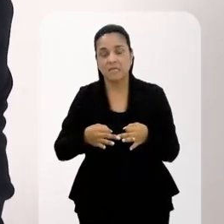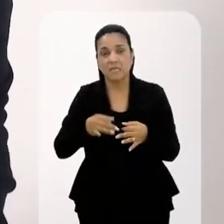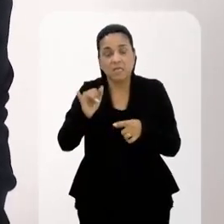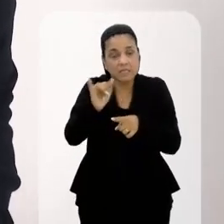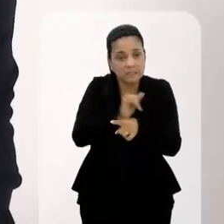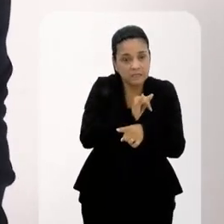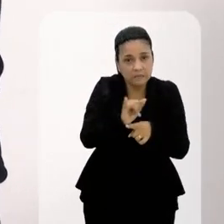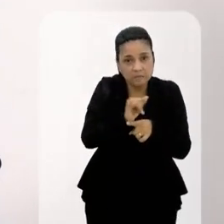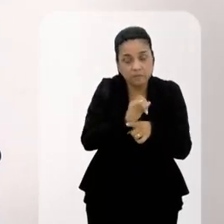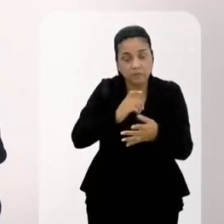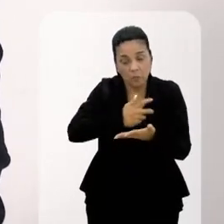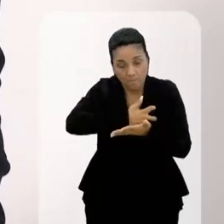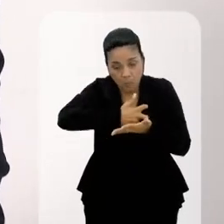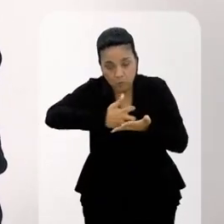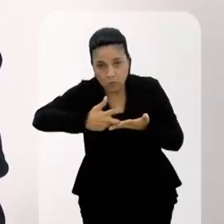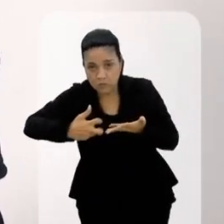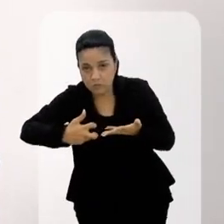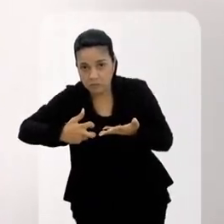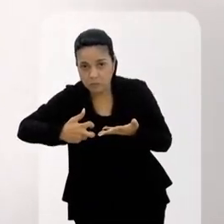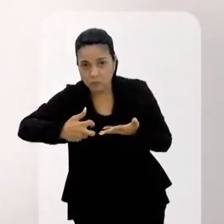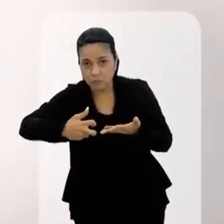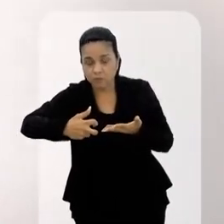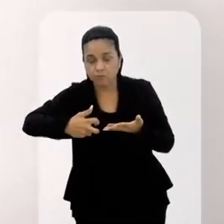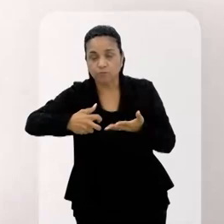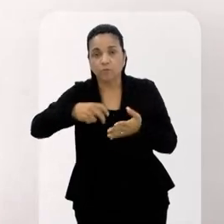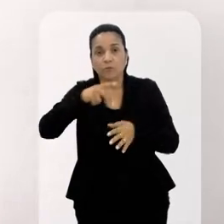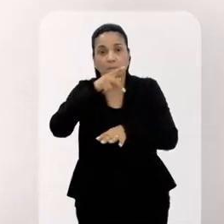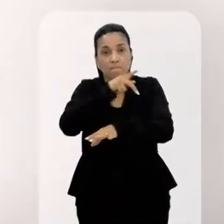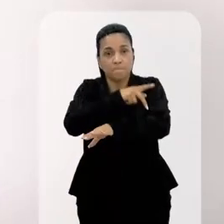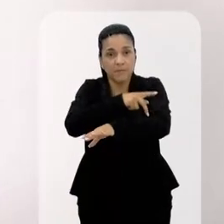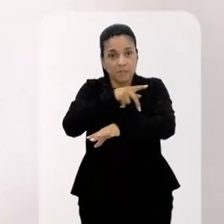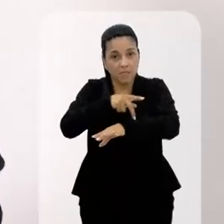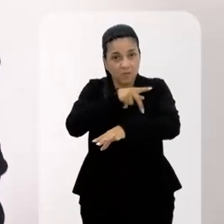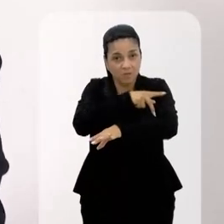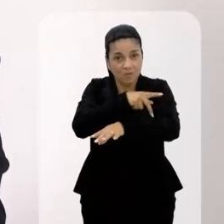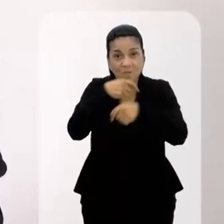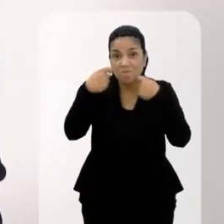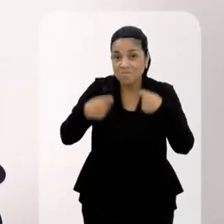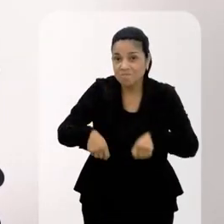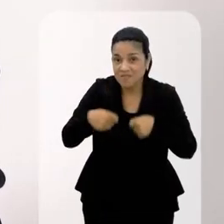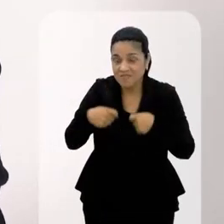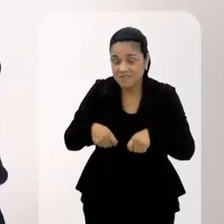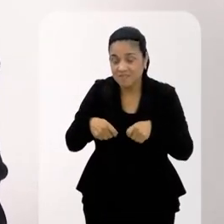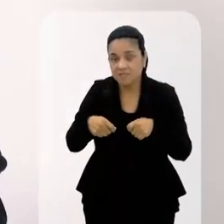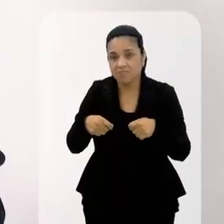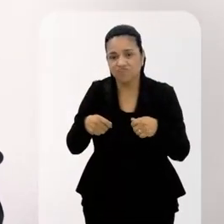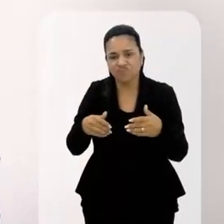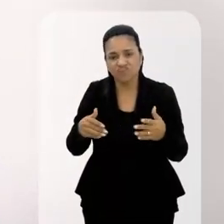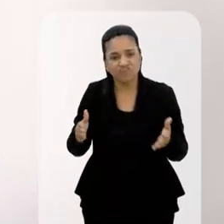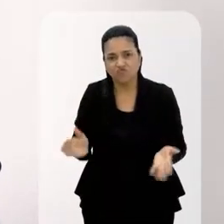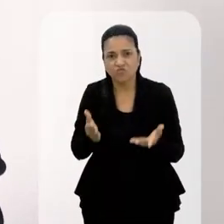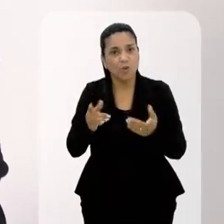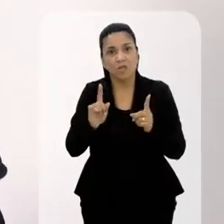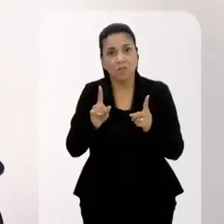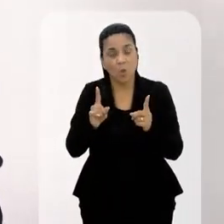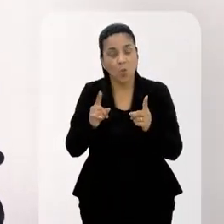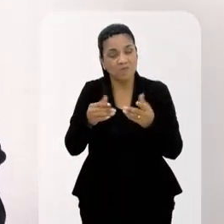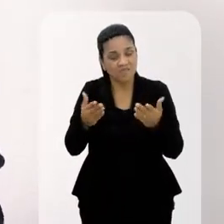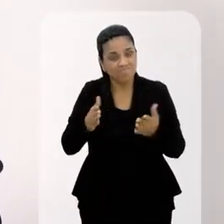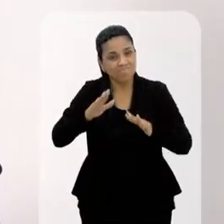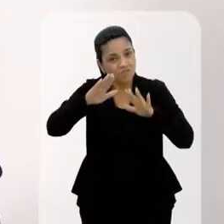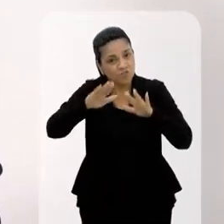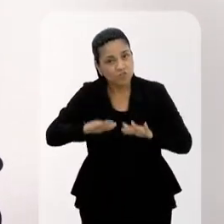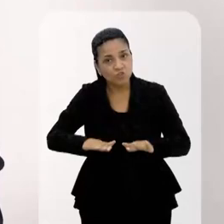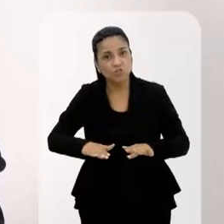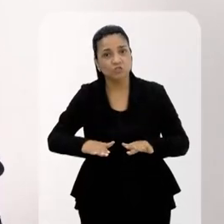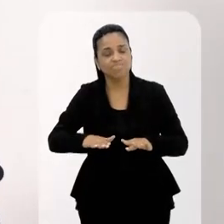precisa entender que os mecanismos de punição, o caráter punitivo pedagógico da sentença, ele tem que desestimular aquele